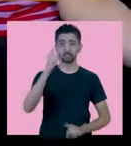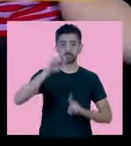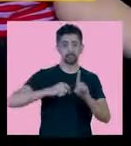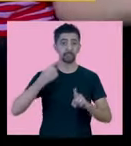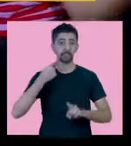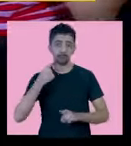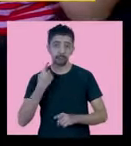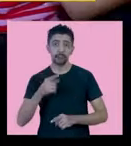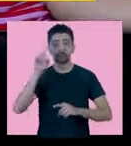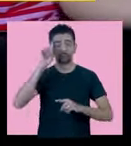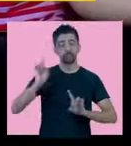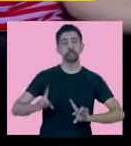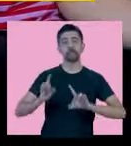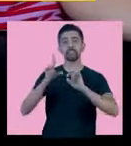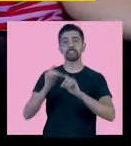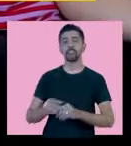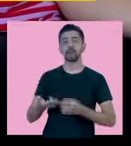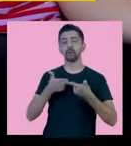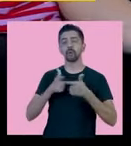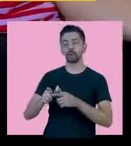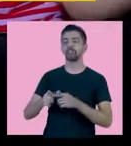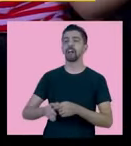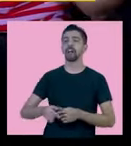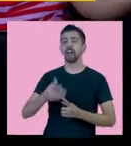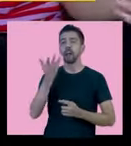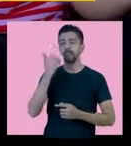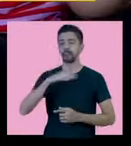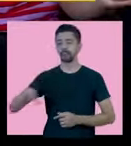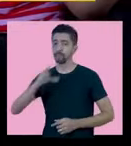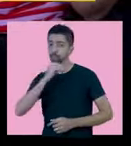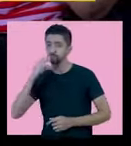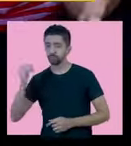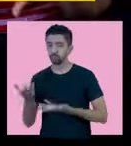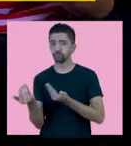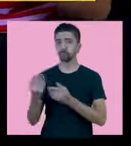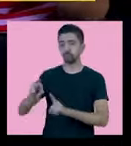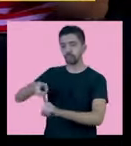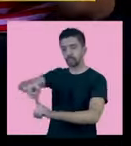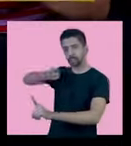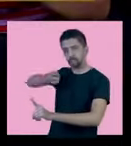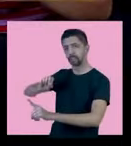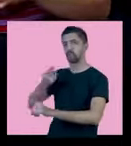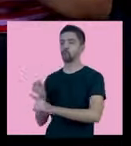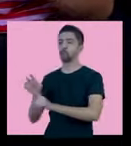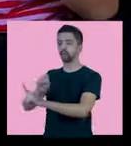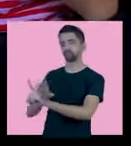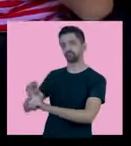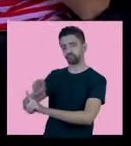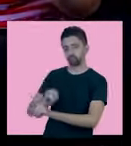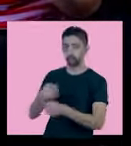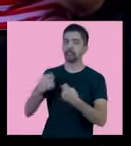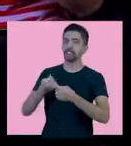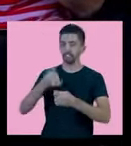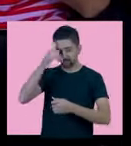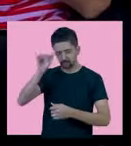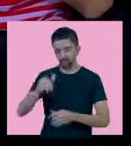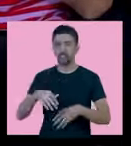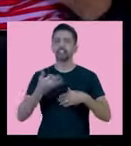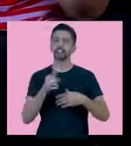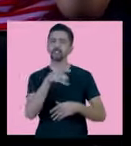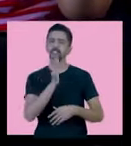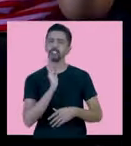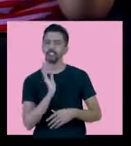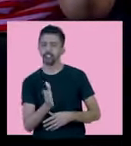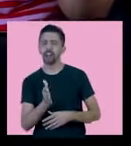O dia 18 de maio é o Dia de Combate ao Abuso Infantil e Exploração Sexual de Crianças e Adolescentes. Se você já tocou nesse assunto em